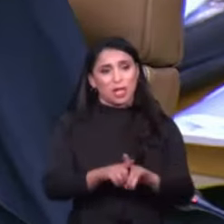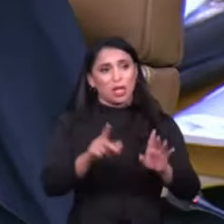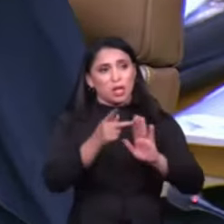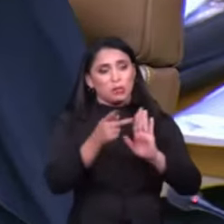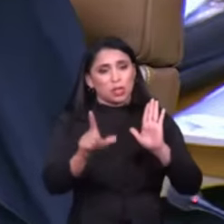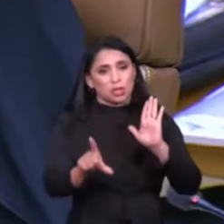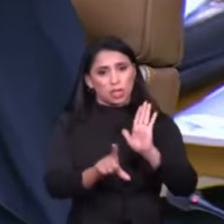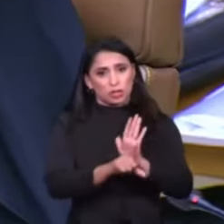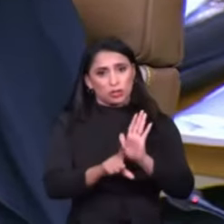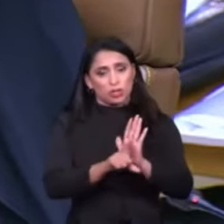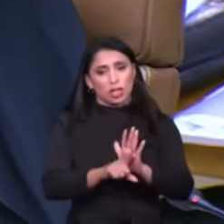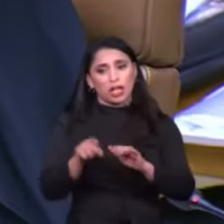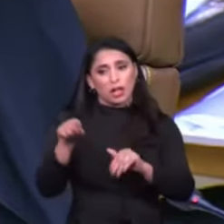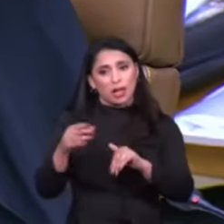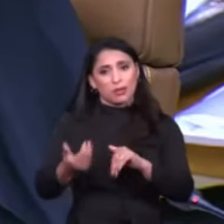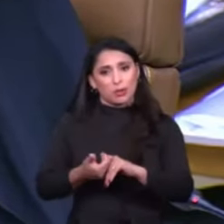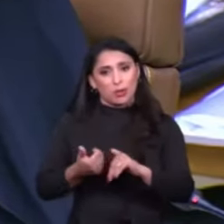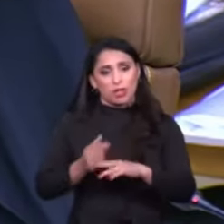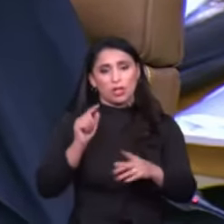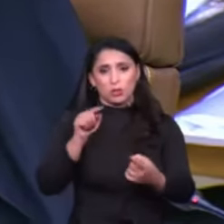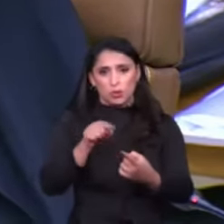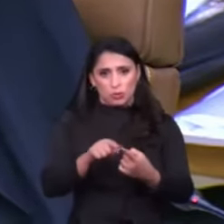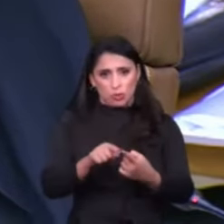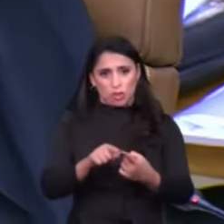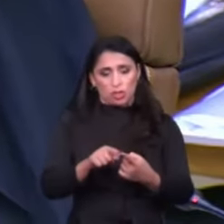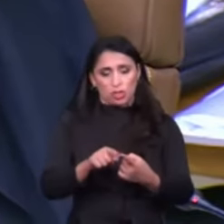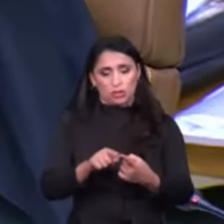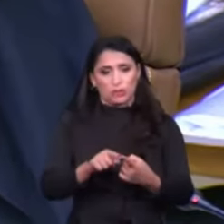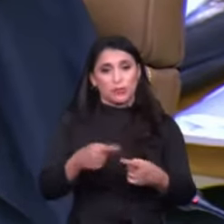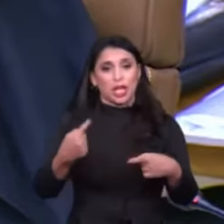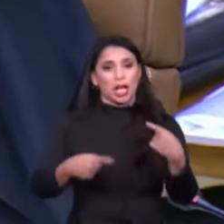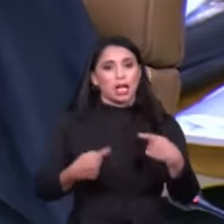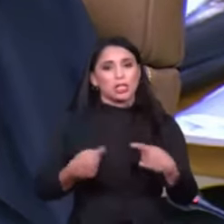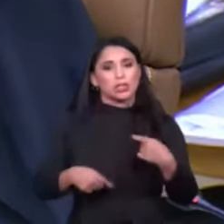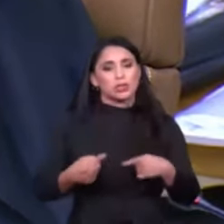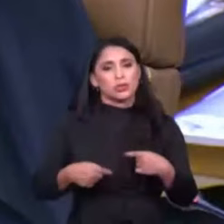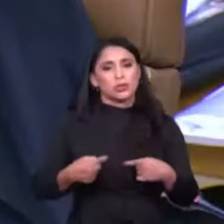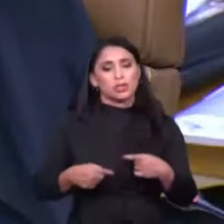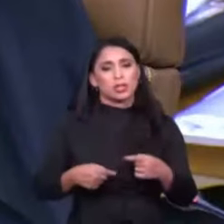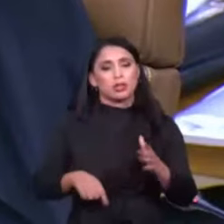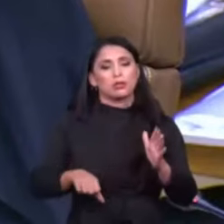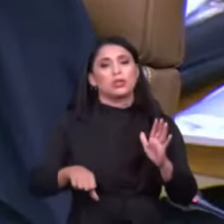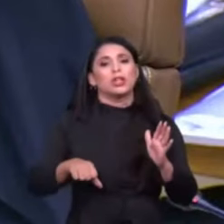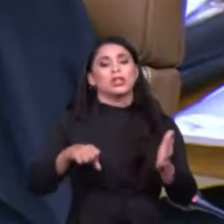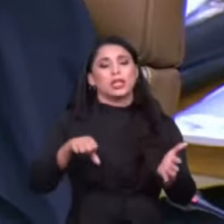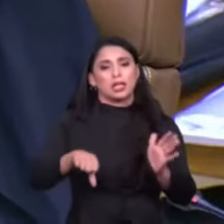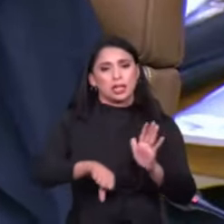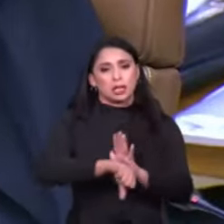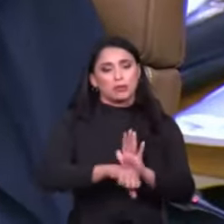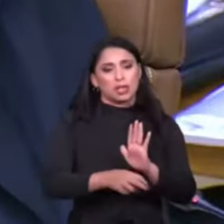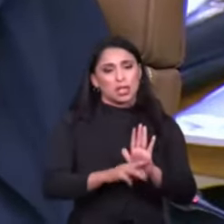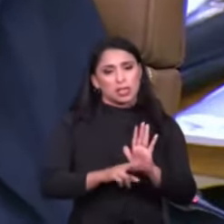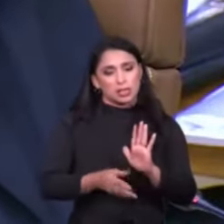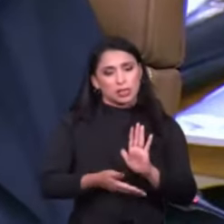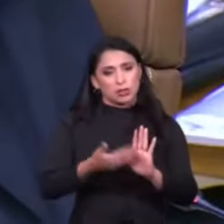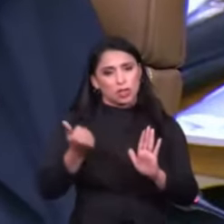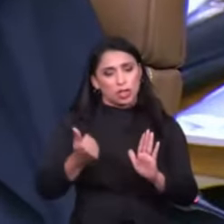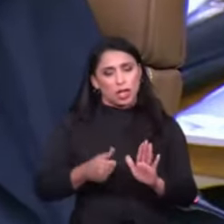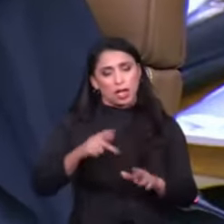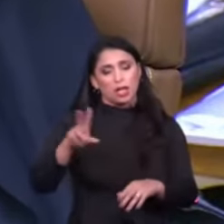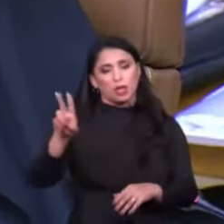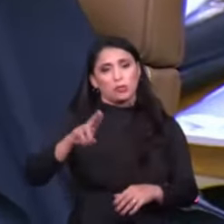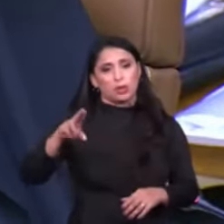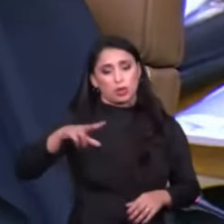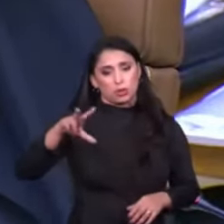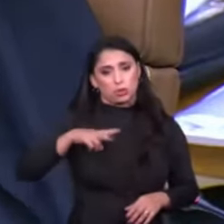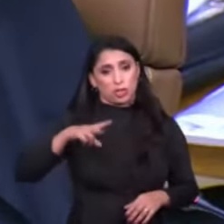em tramitação no Parlamento com essa finalidade. A discussão sobre a descriminalização do porte de drogas para consumo próprio,